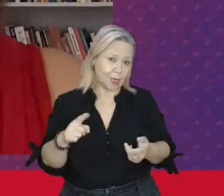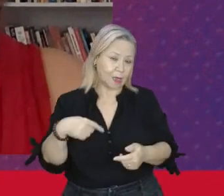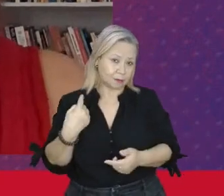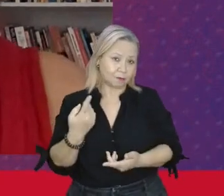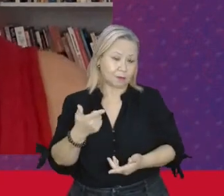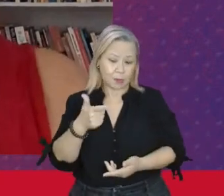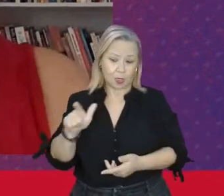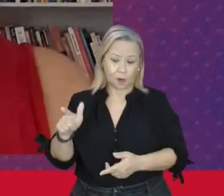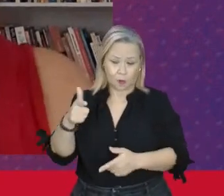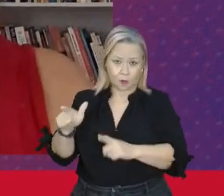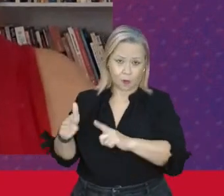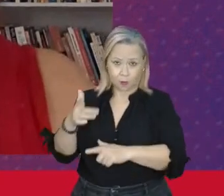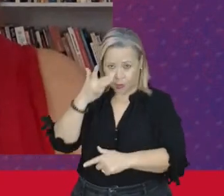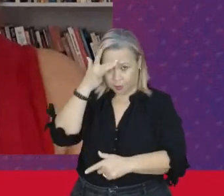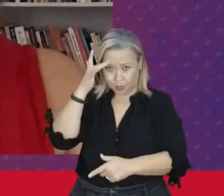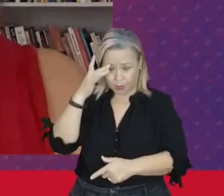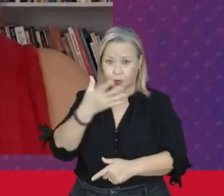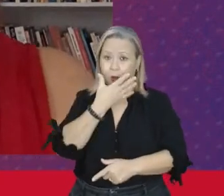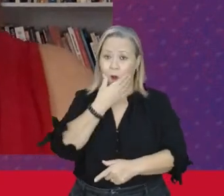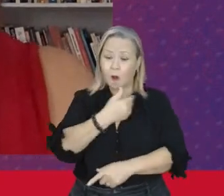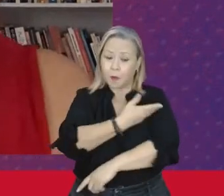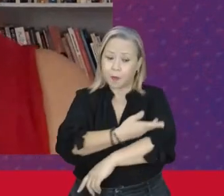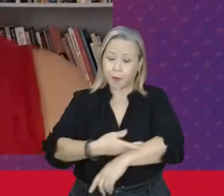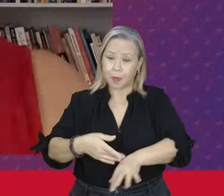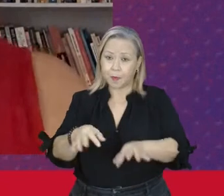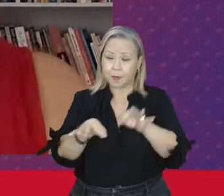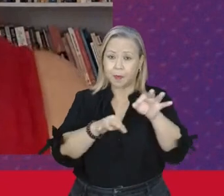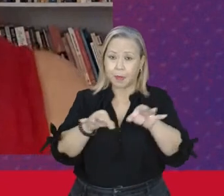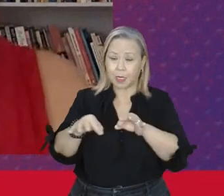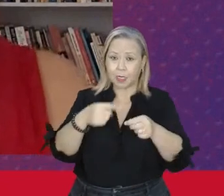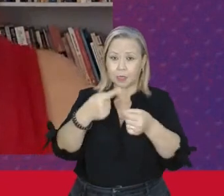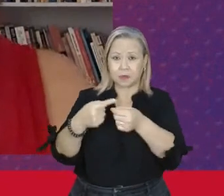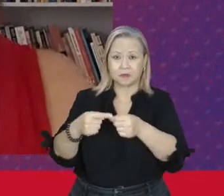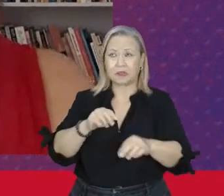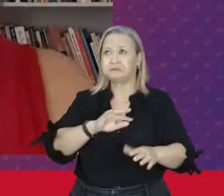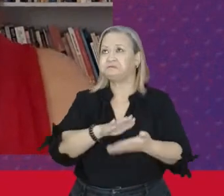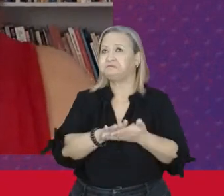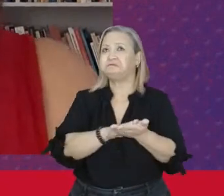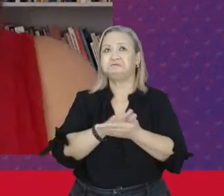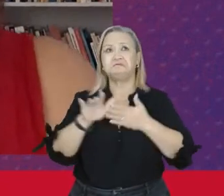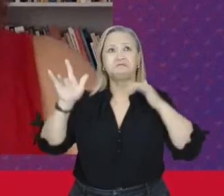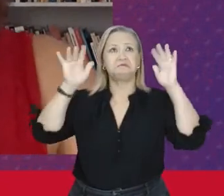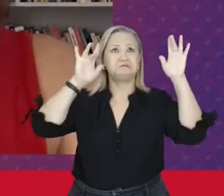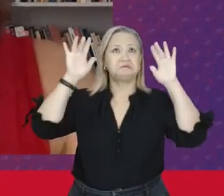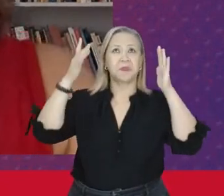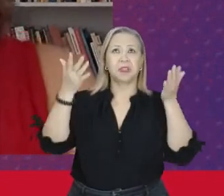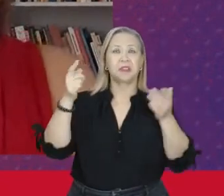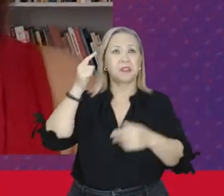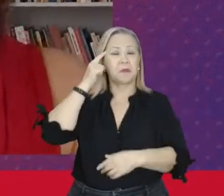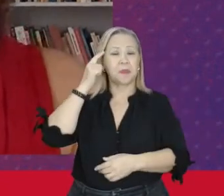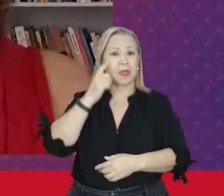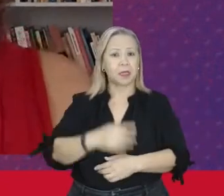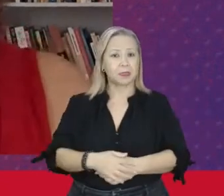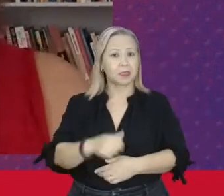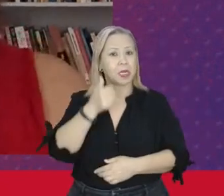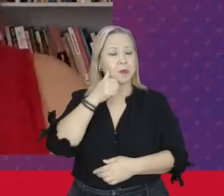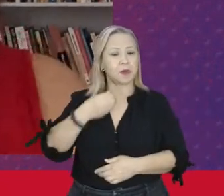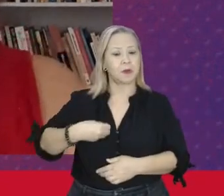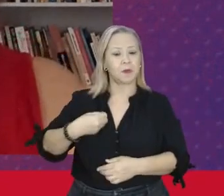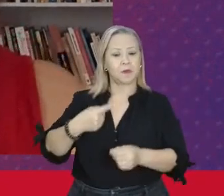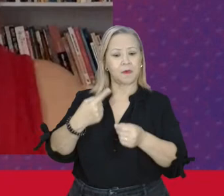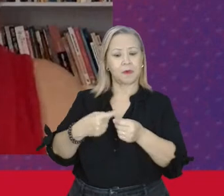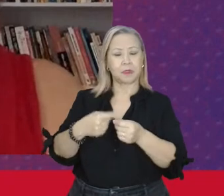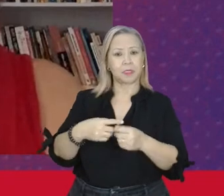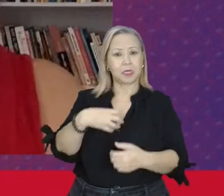esses homens que planejam as cidades nem imaginam. Né? As mulheres vivem a cidade de